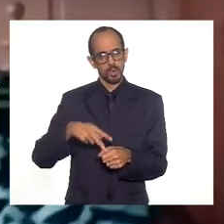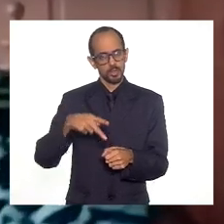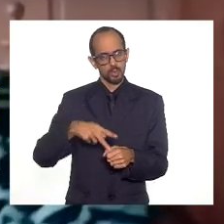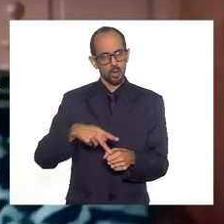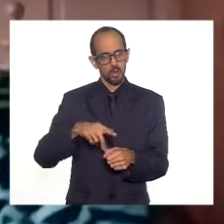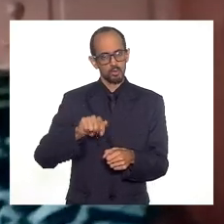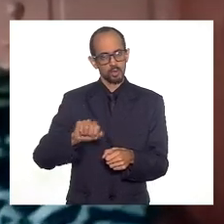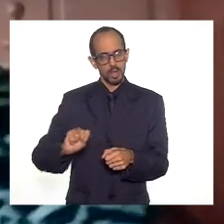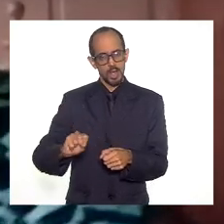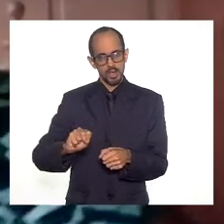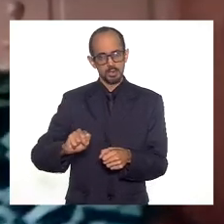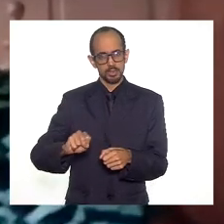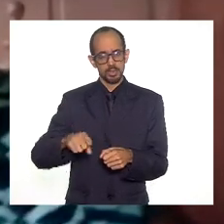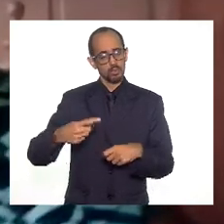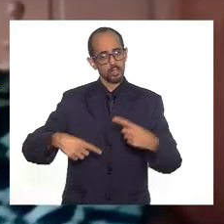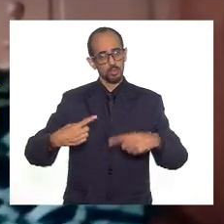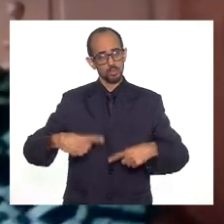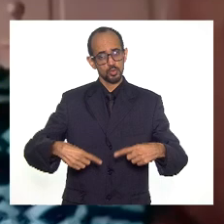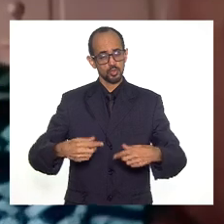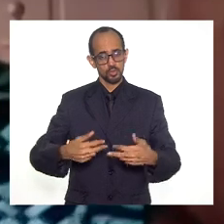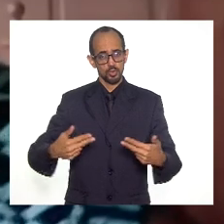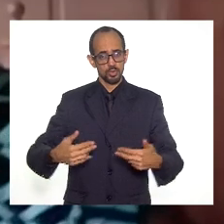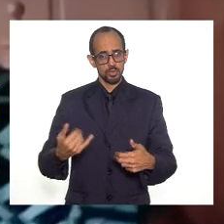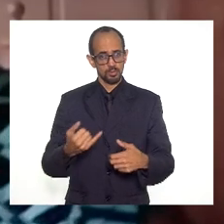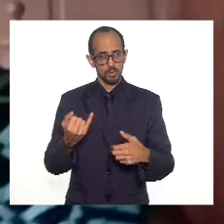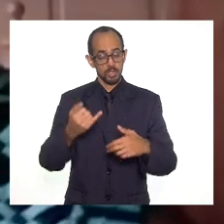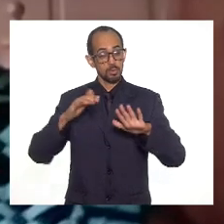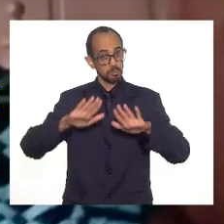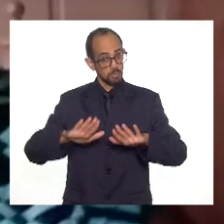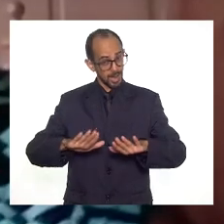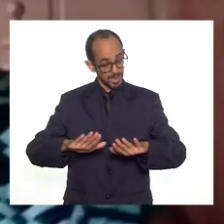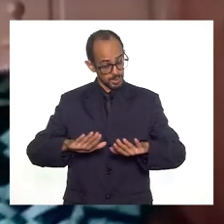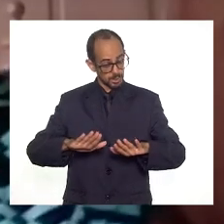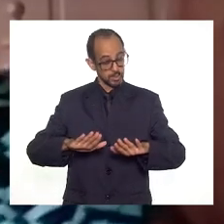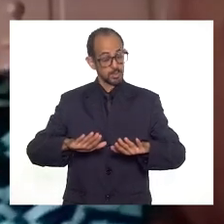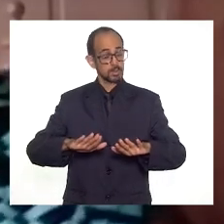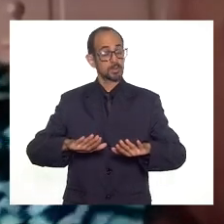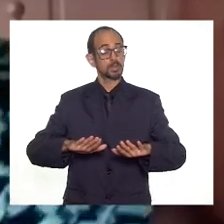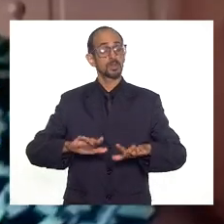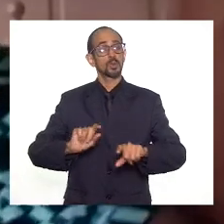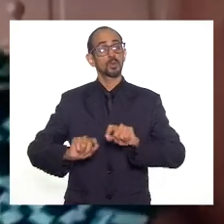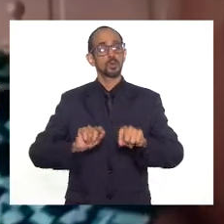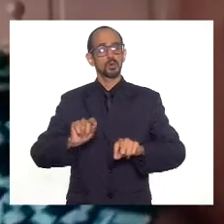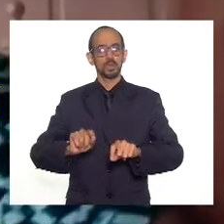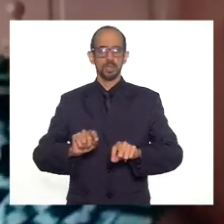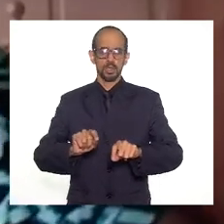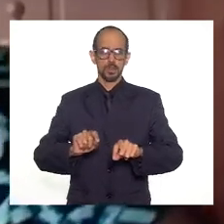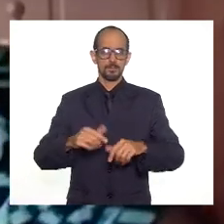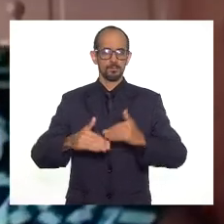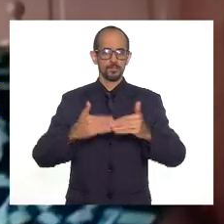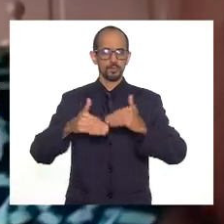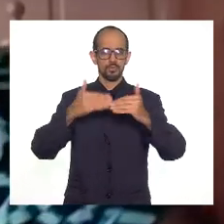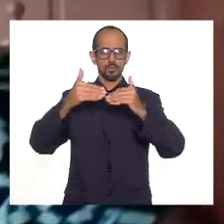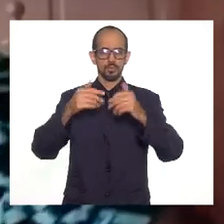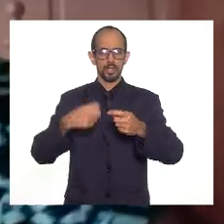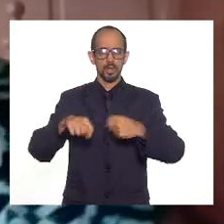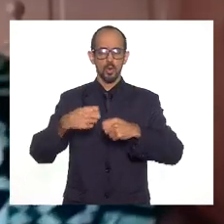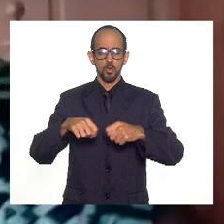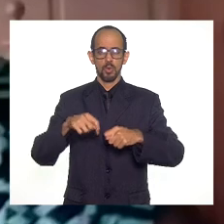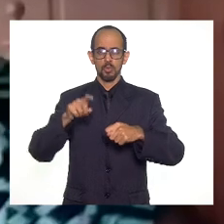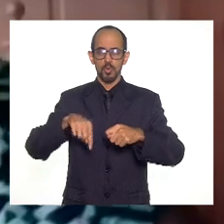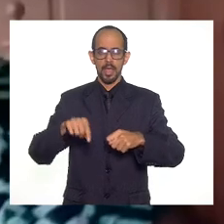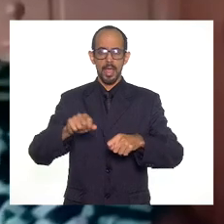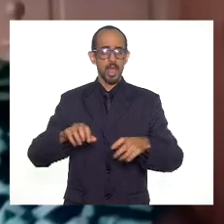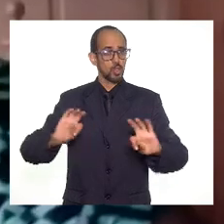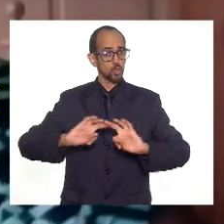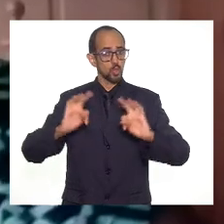trazendo ações importantes nesse sentido, mas desenvolvimento econômico só é pleno se também